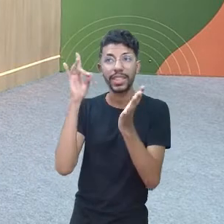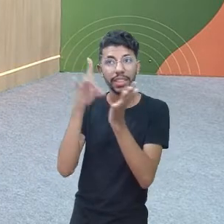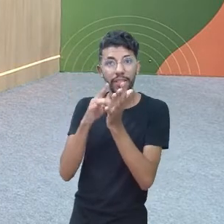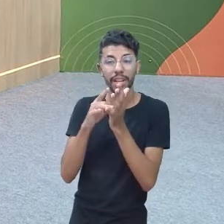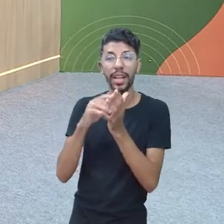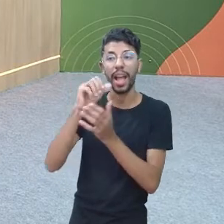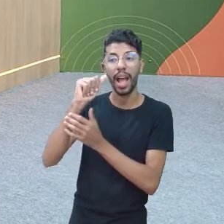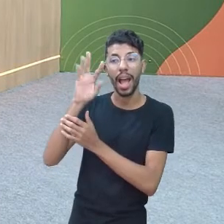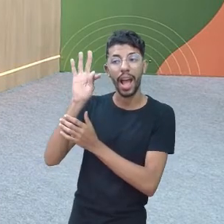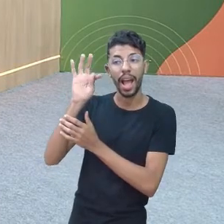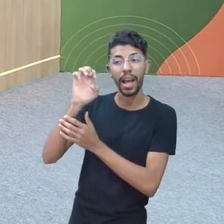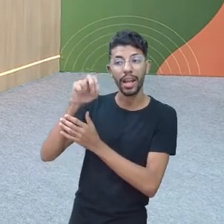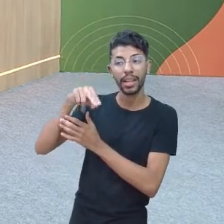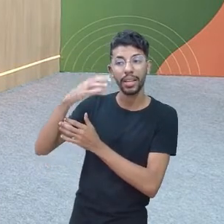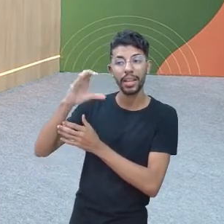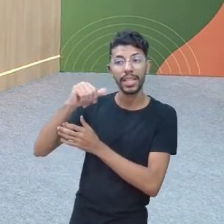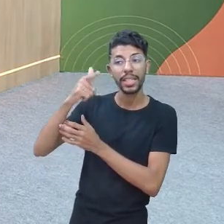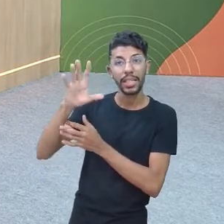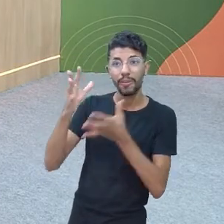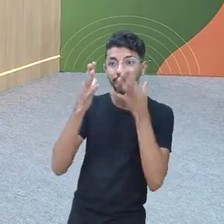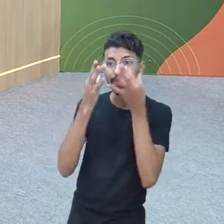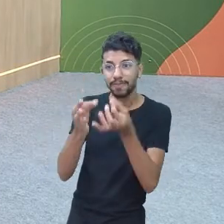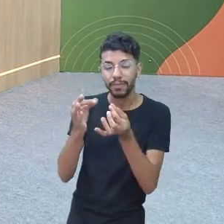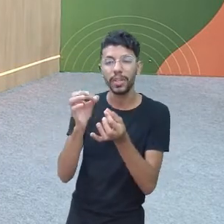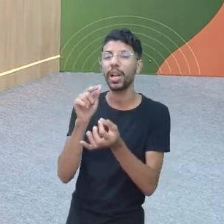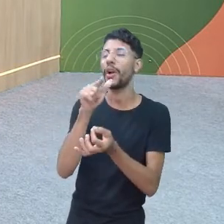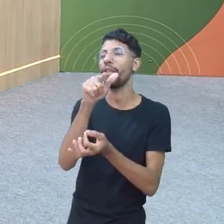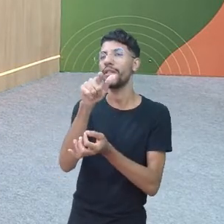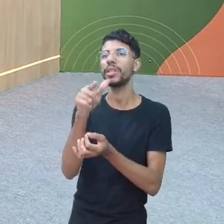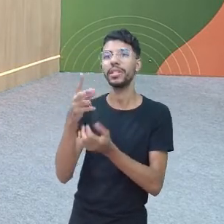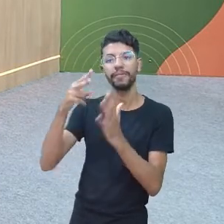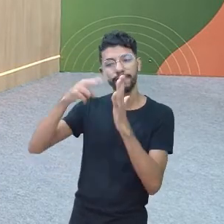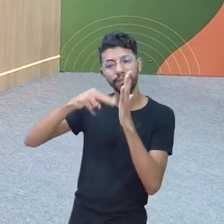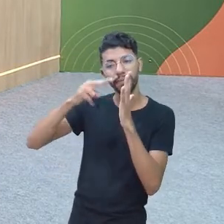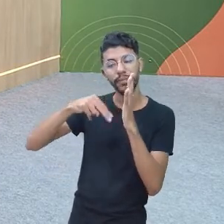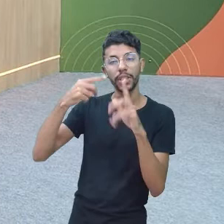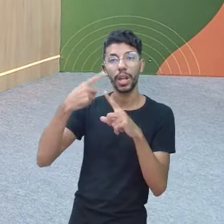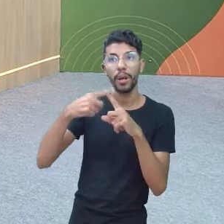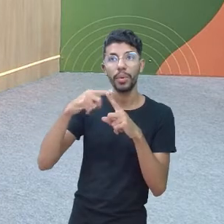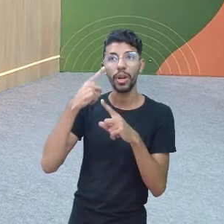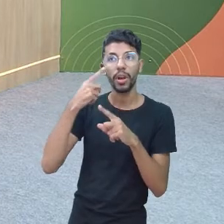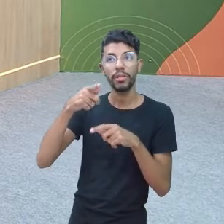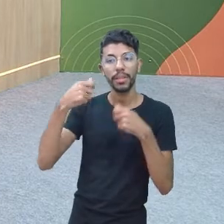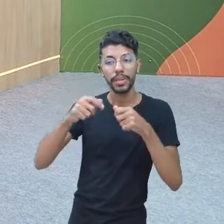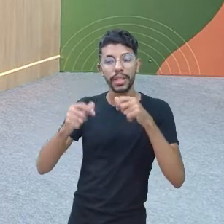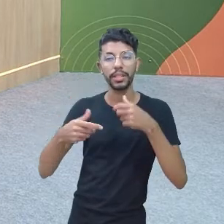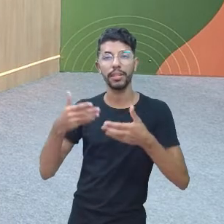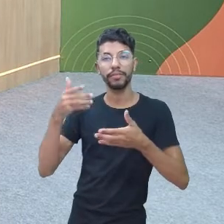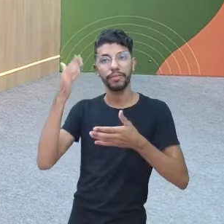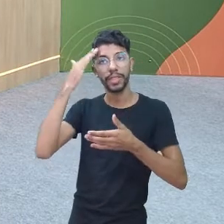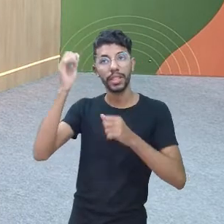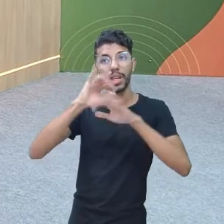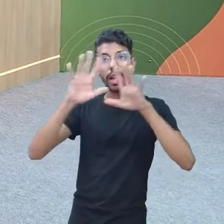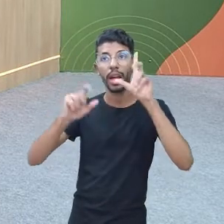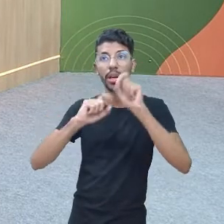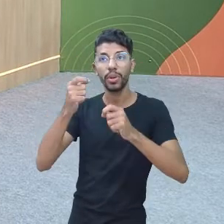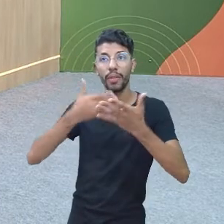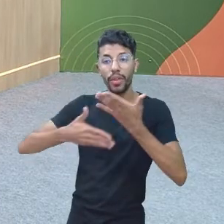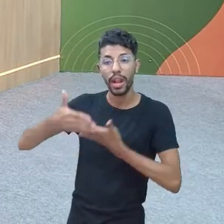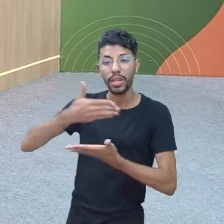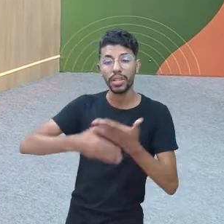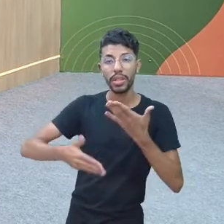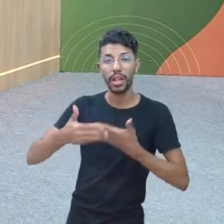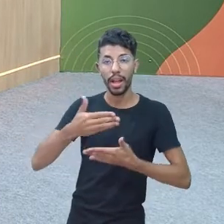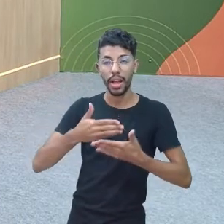palavrinha, a atenção no que você está lendo. Porque aqui a gente precisa entender que eu vou relacionar uma coisa e o dobro dessa coisa,